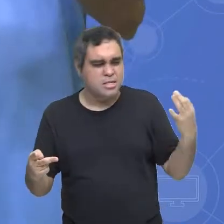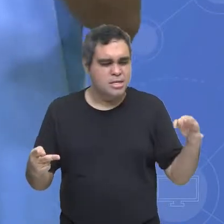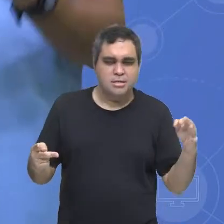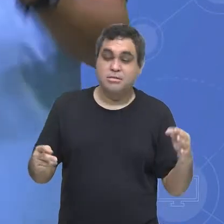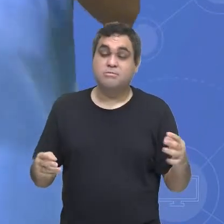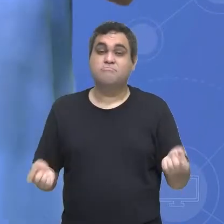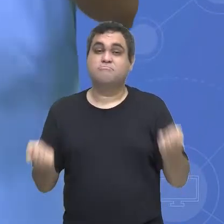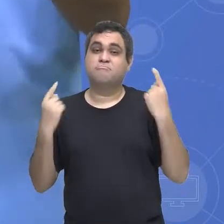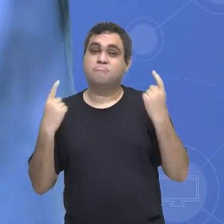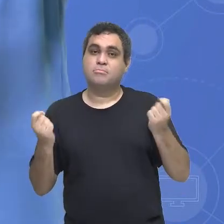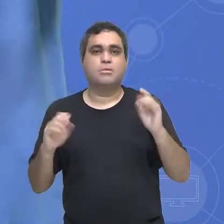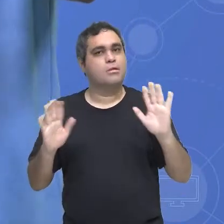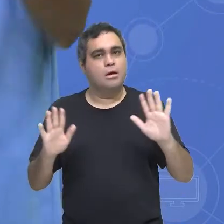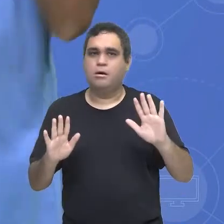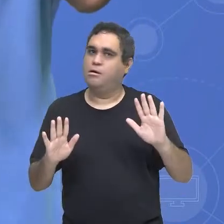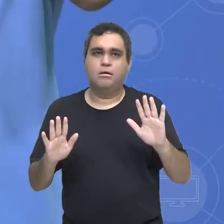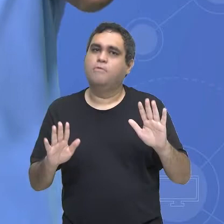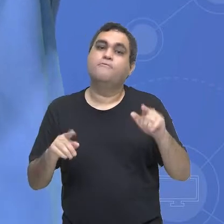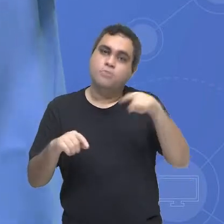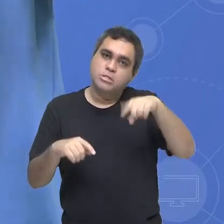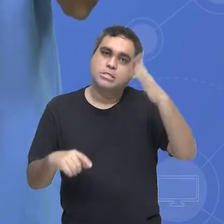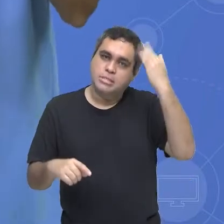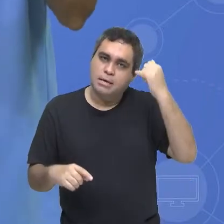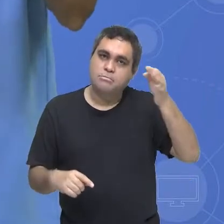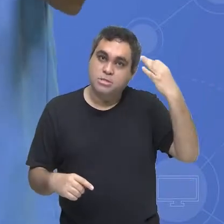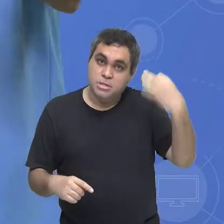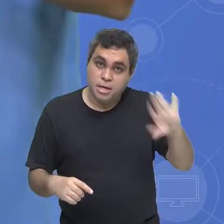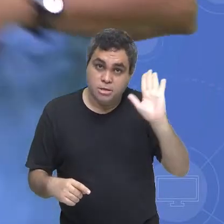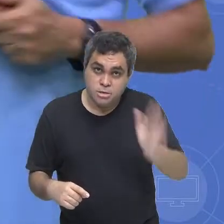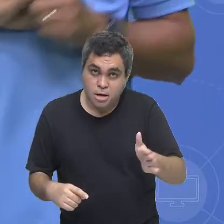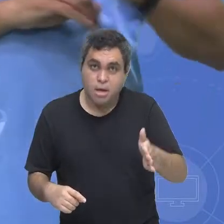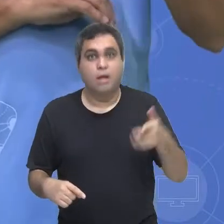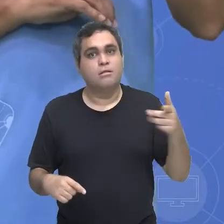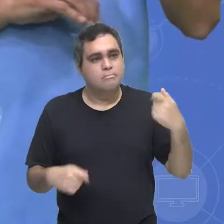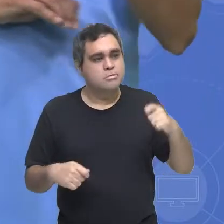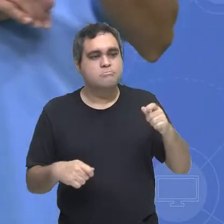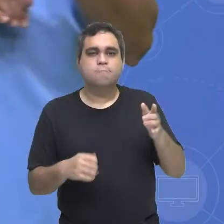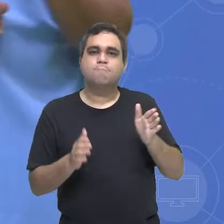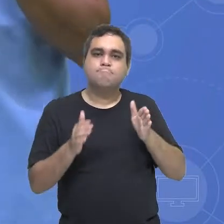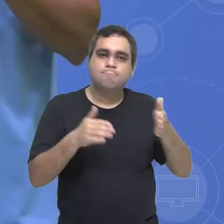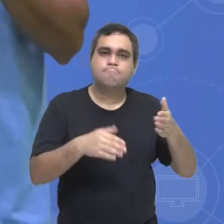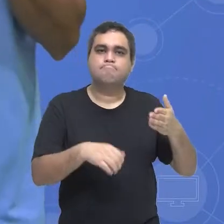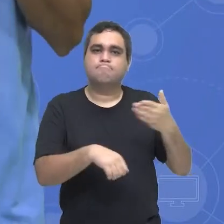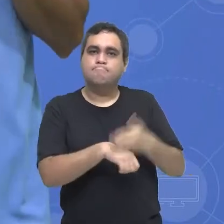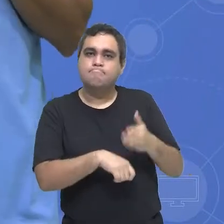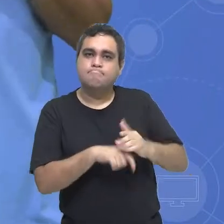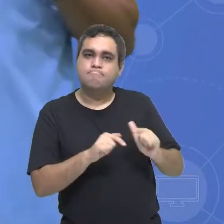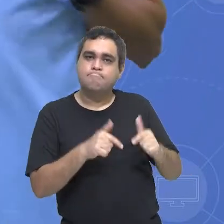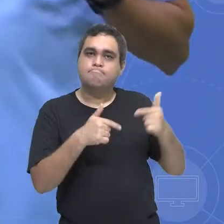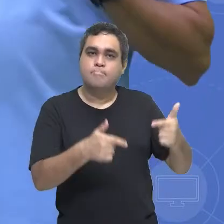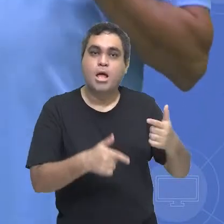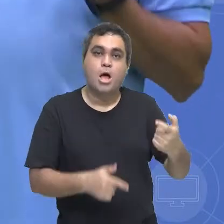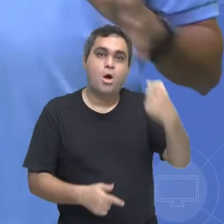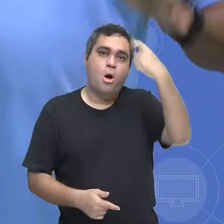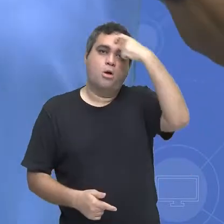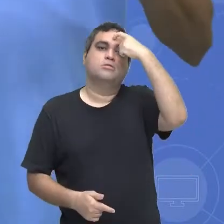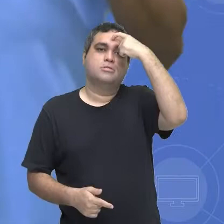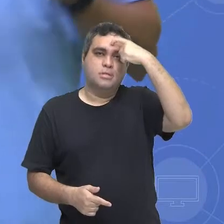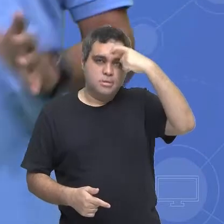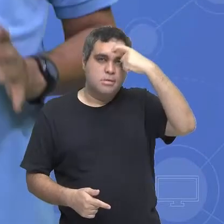sabendo o que é o certo, buscar entender e ter essa consciência. Quando a gente fala de consciência moral, nós estamos falando de